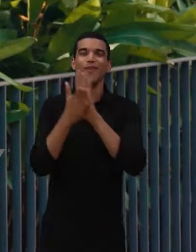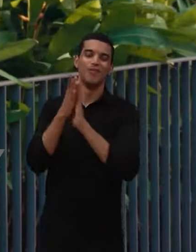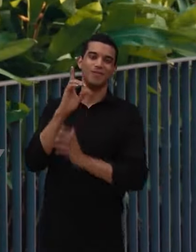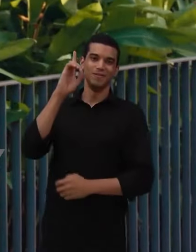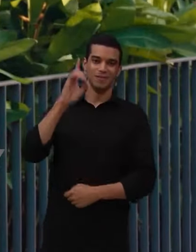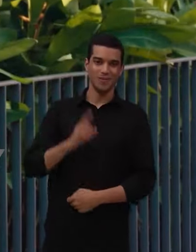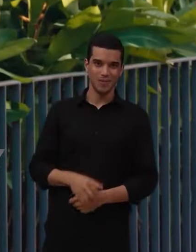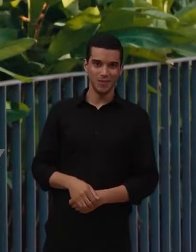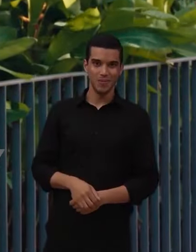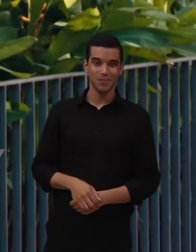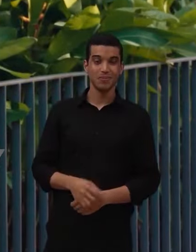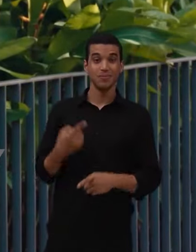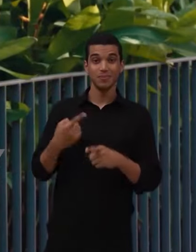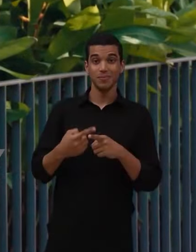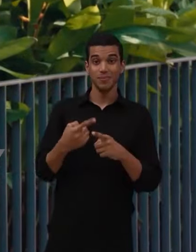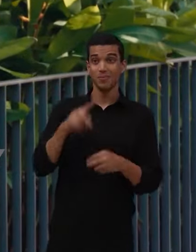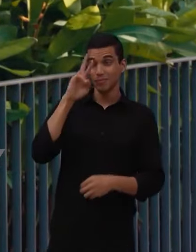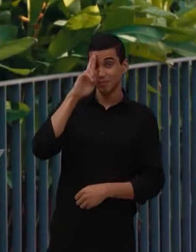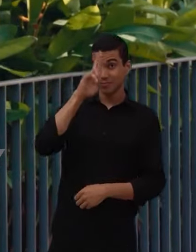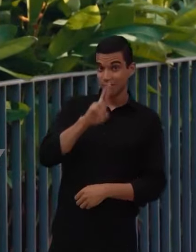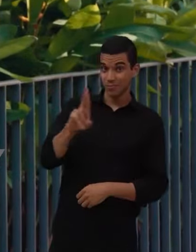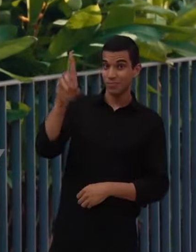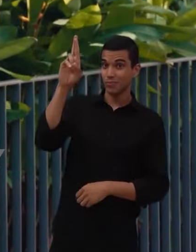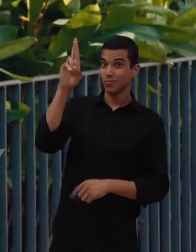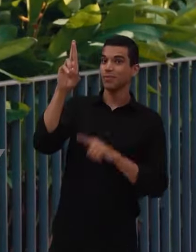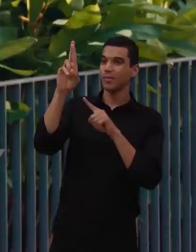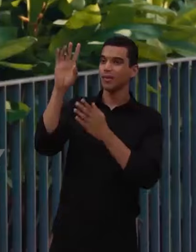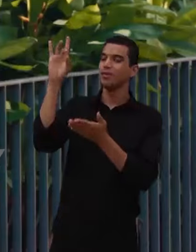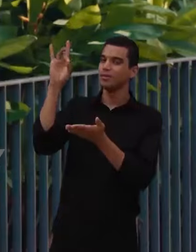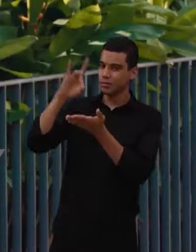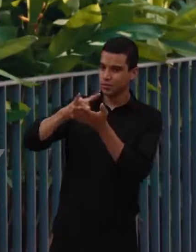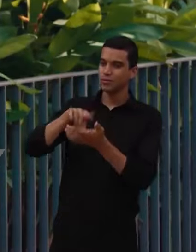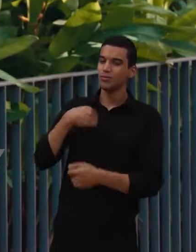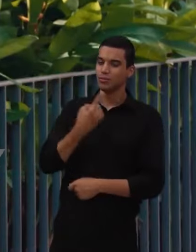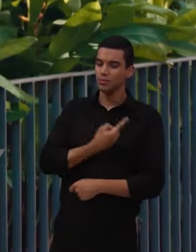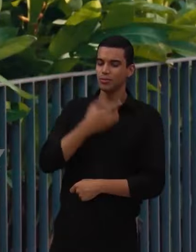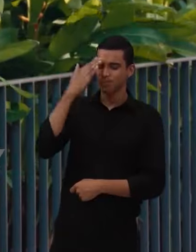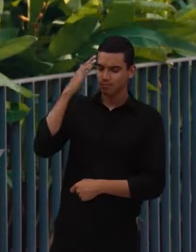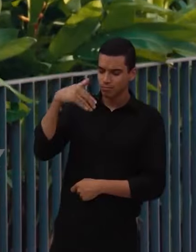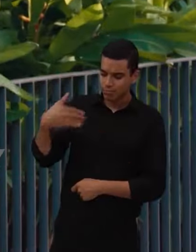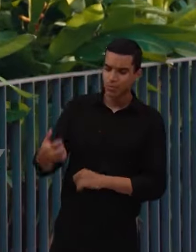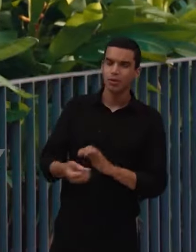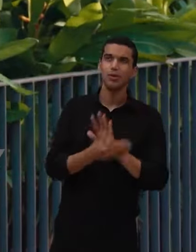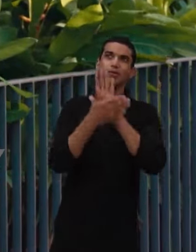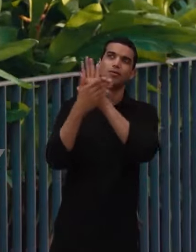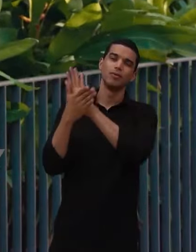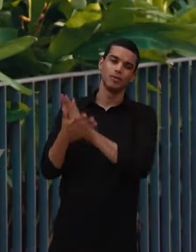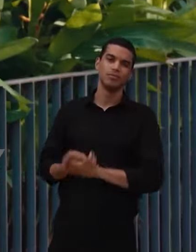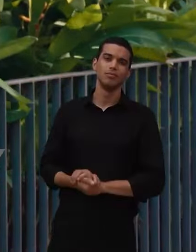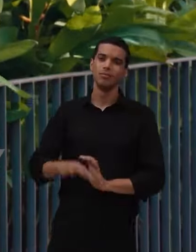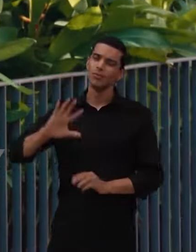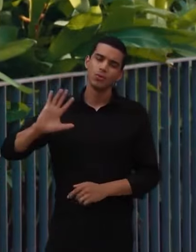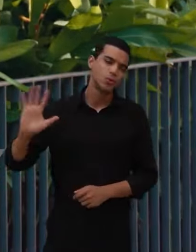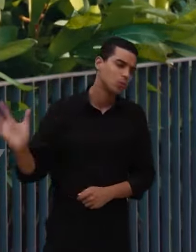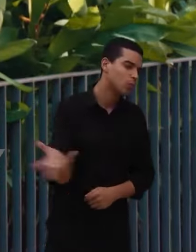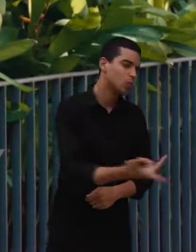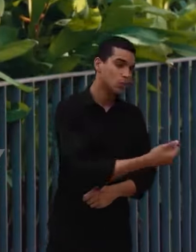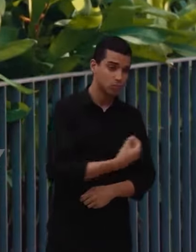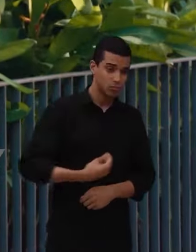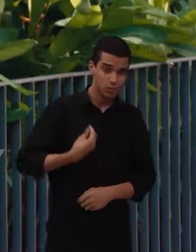para louvar. Porque digno é o Senhor de todo louvor. Toda